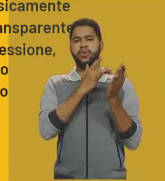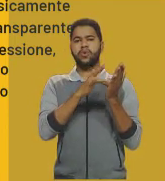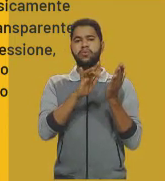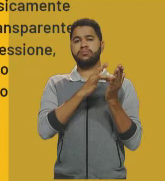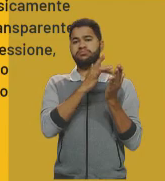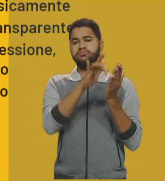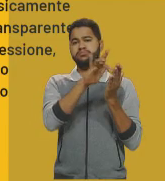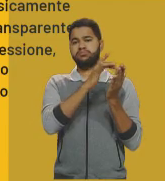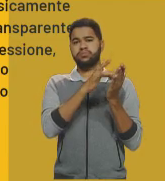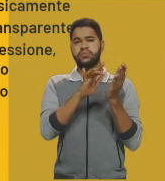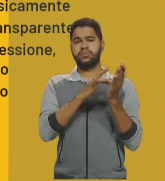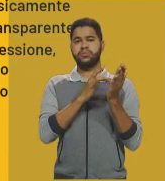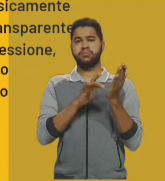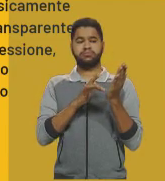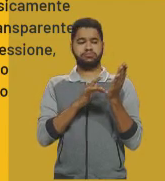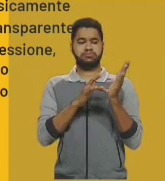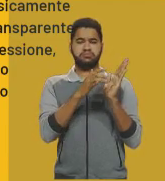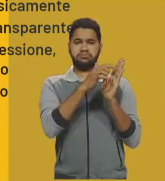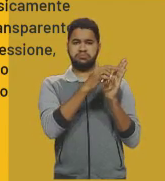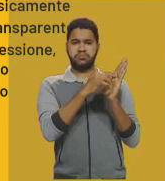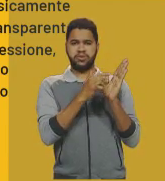se pressionar a própria tela.